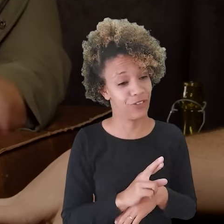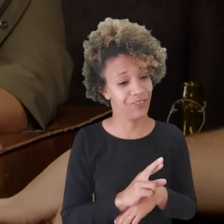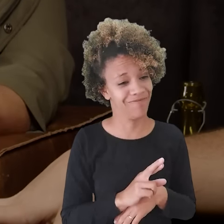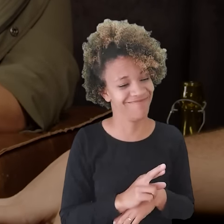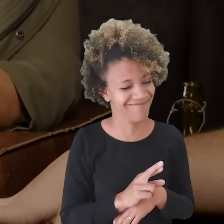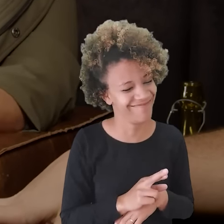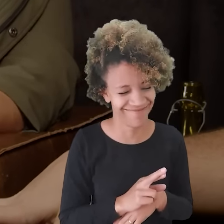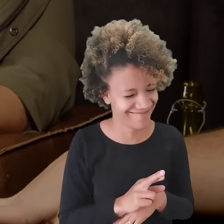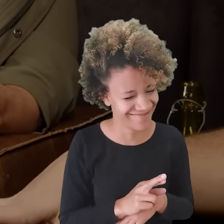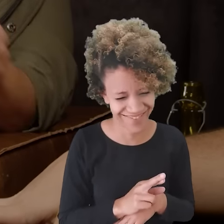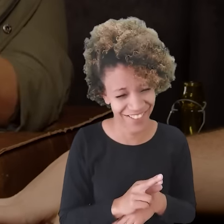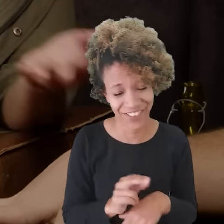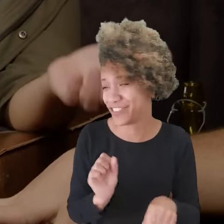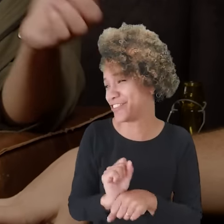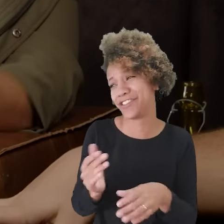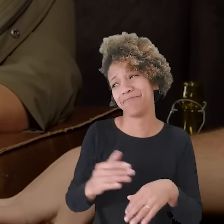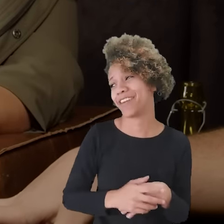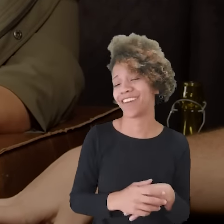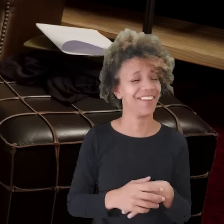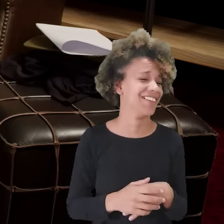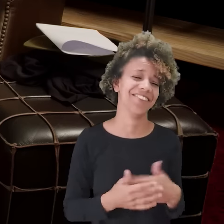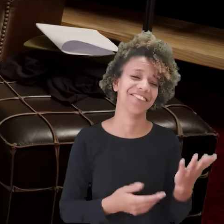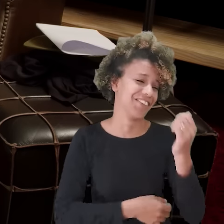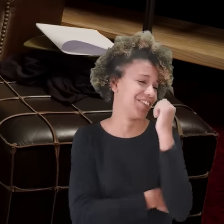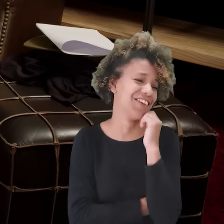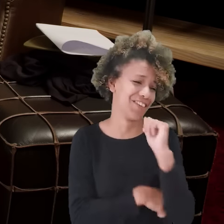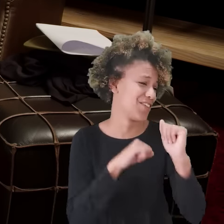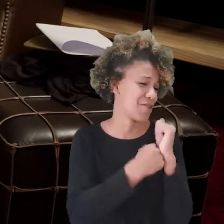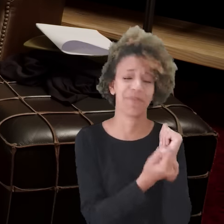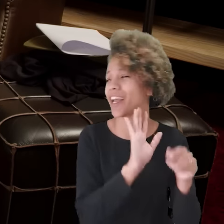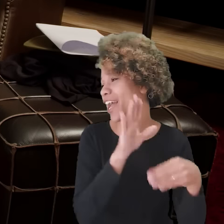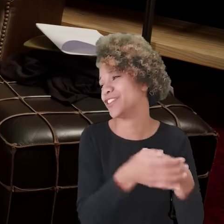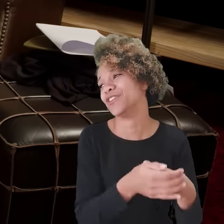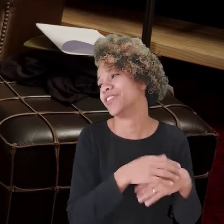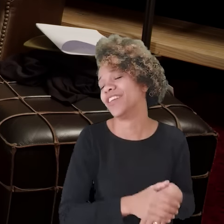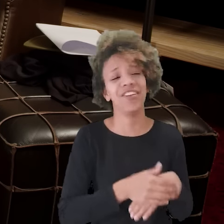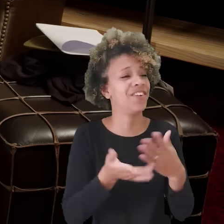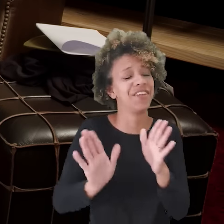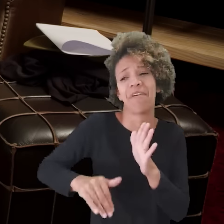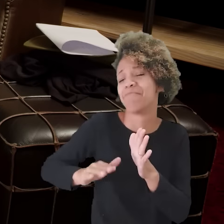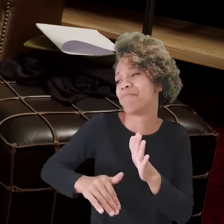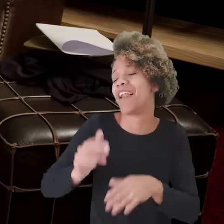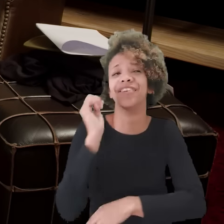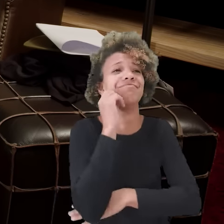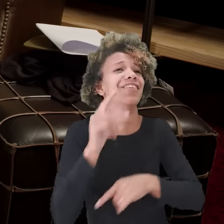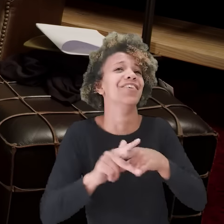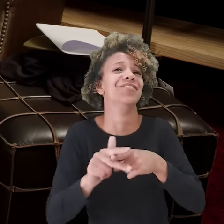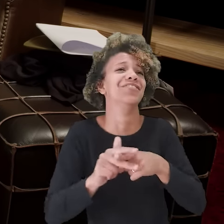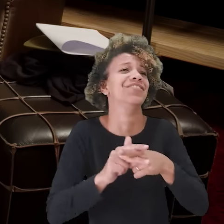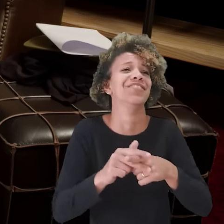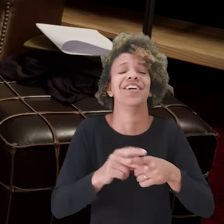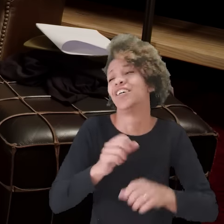eu não não não foi é de parar cara uma hora dessa eu falava vamos bloquear tudo eu vou te contar todo mundo pra praia mano eu fiz